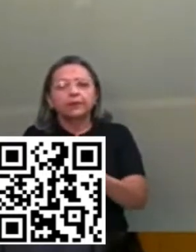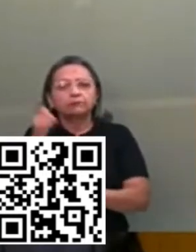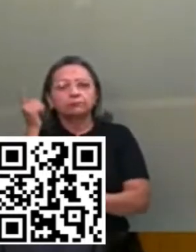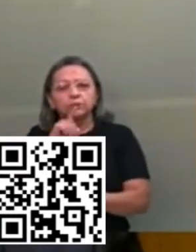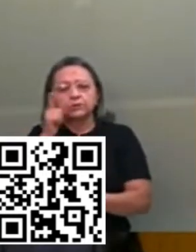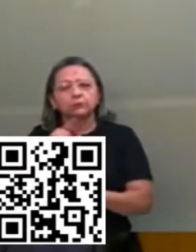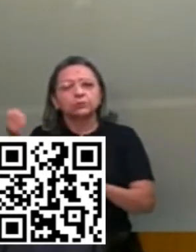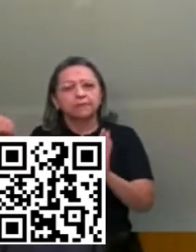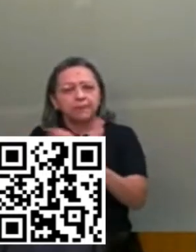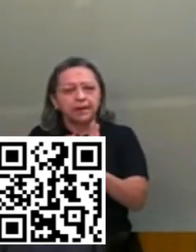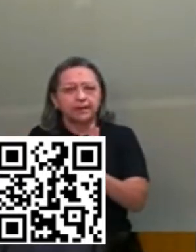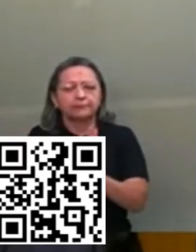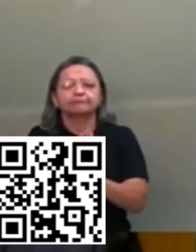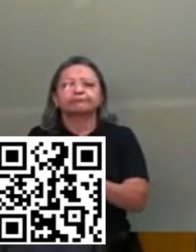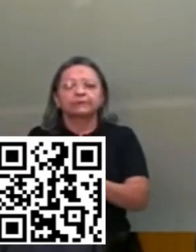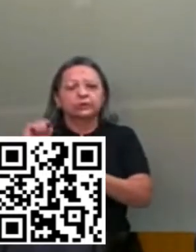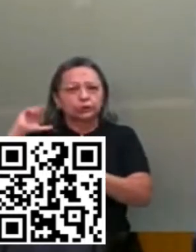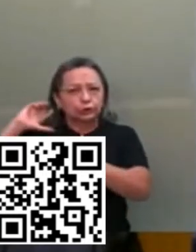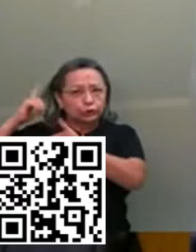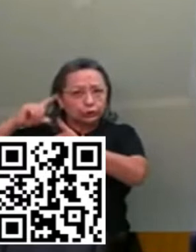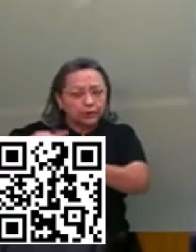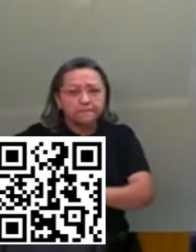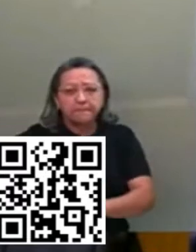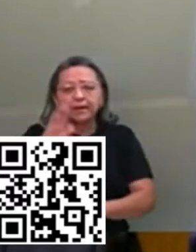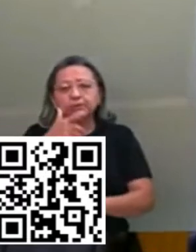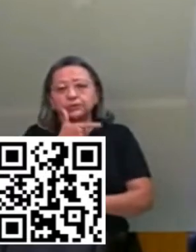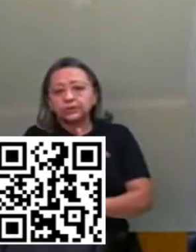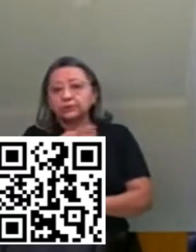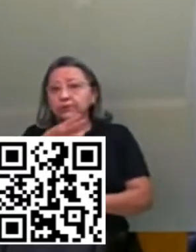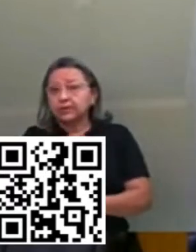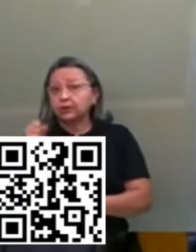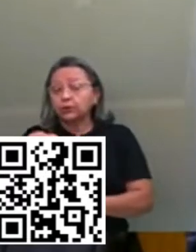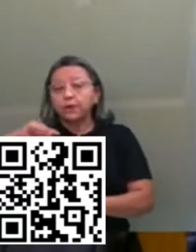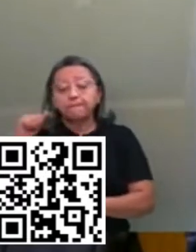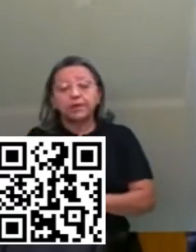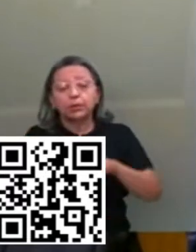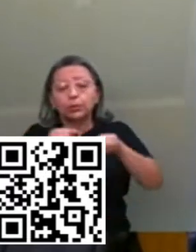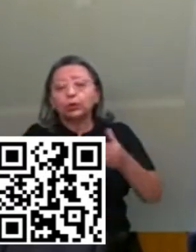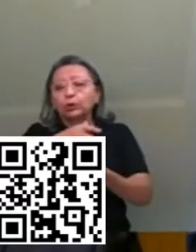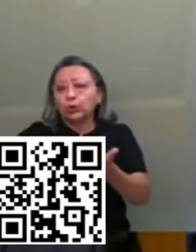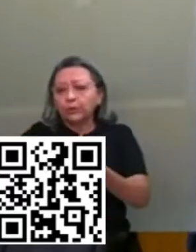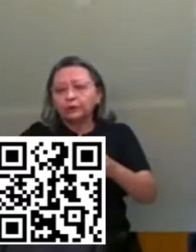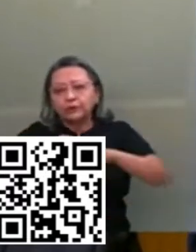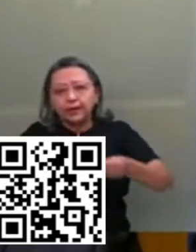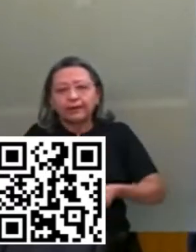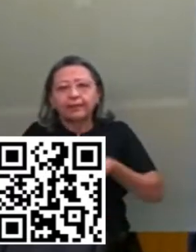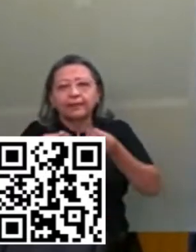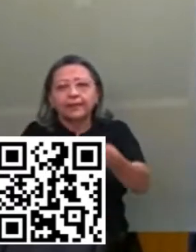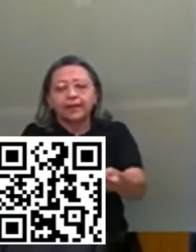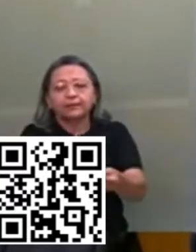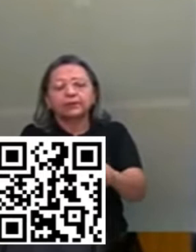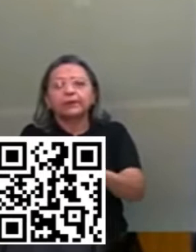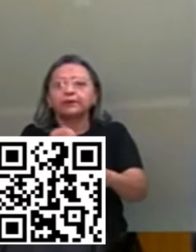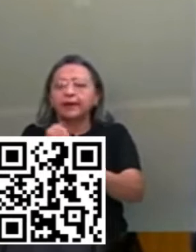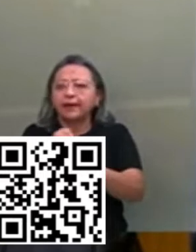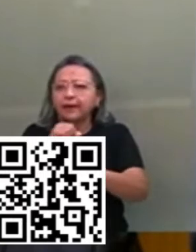Alcançamos a marca histórica de mais de 238 mil títulos de terras entregues de assentamento de